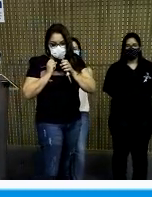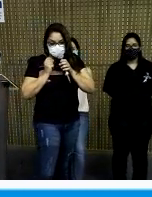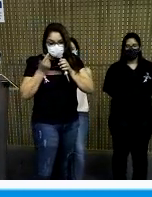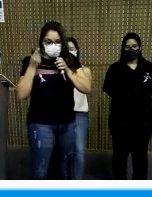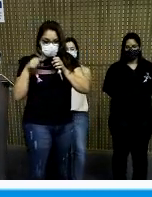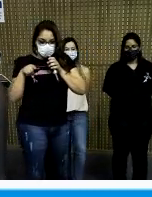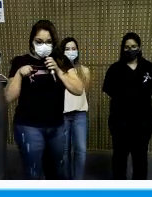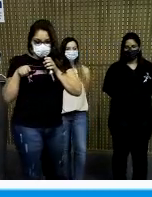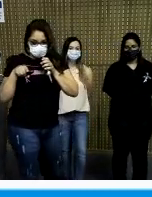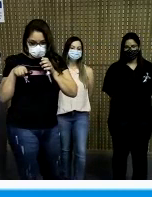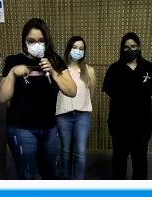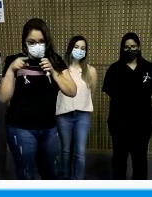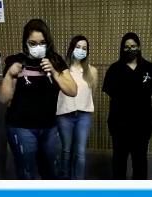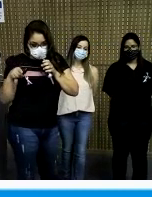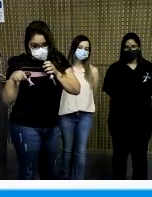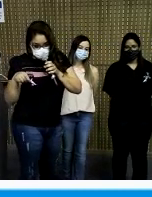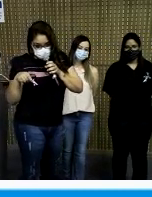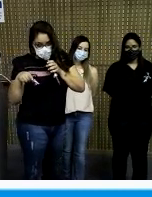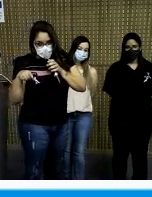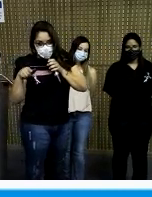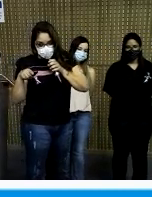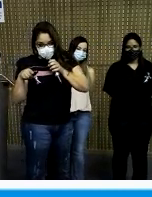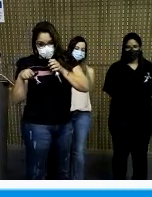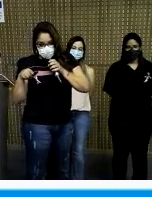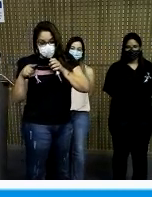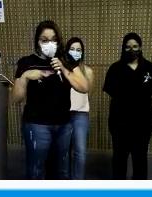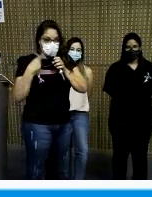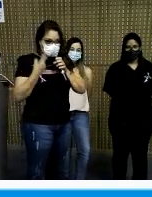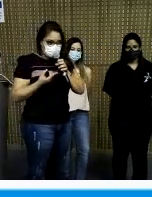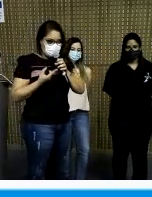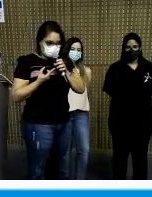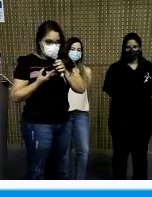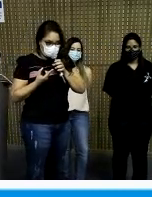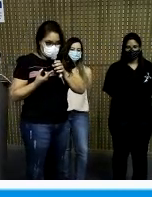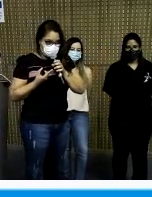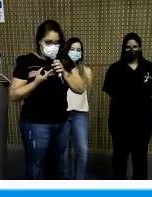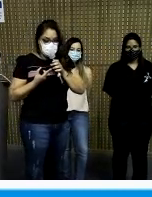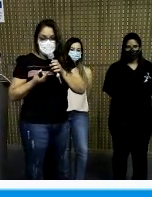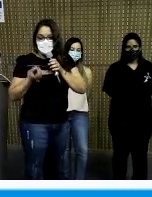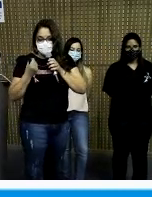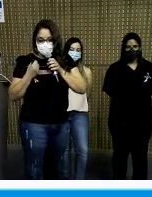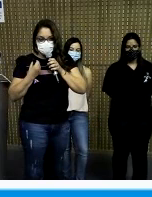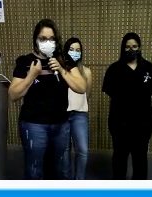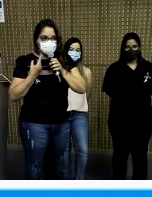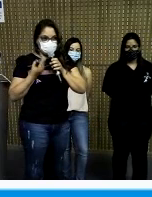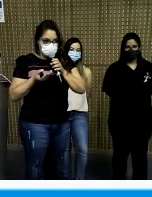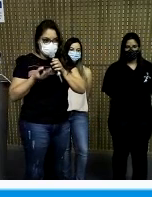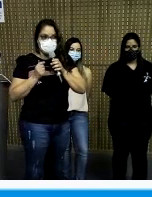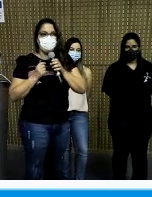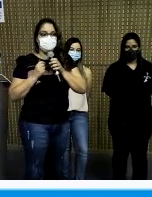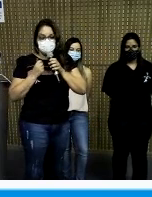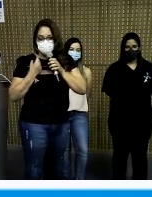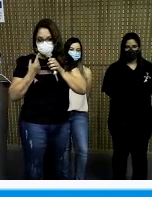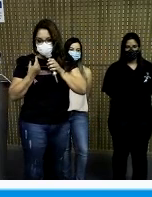Não, é que o primeiro indicador aqui, que é o penúltimo, a gente tem que dizer quantos a gente teve, né? Então, de alto